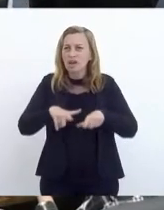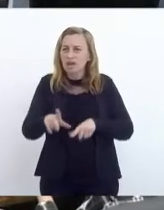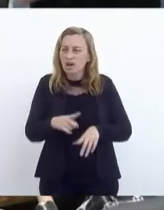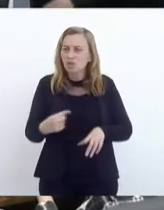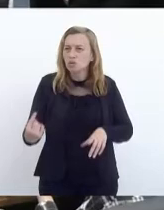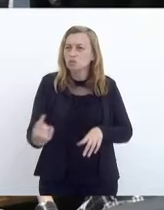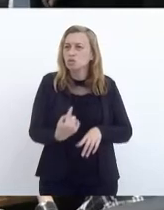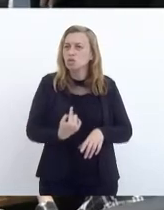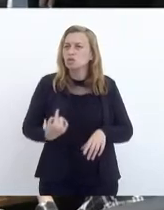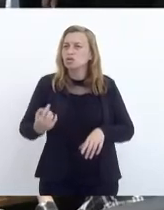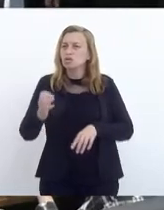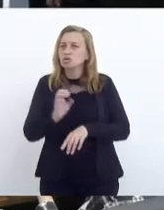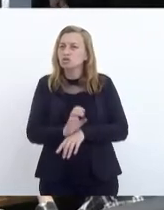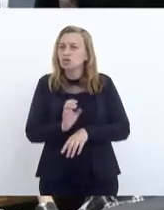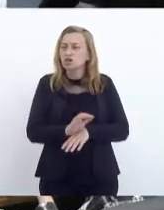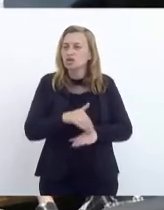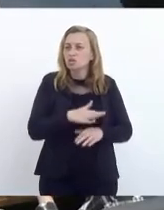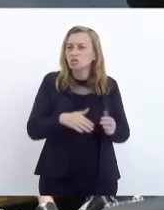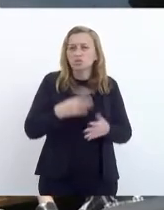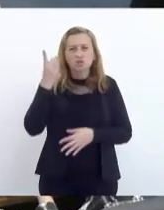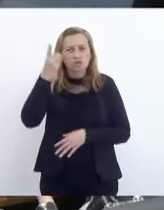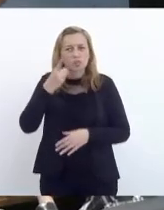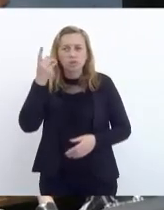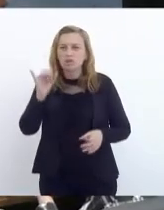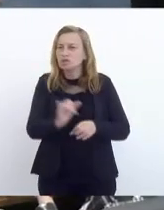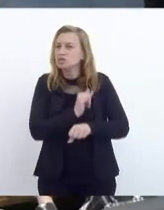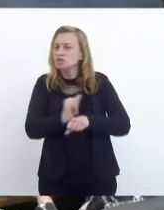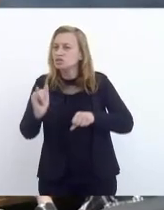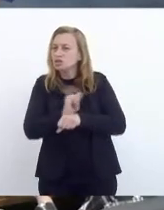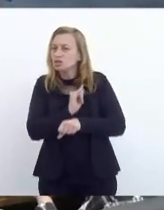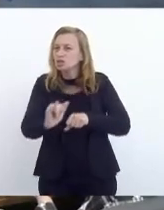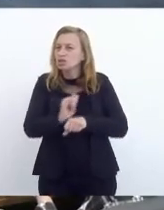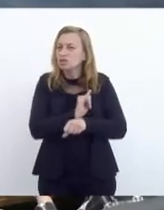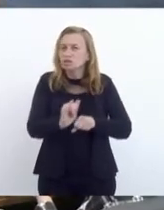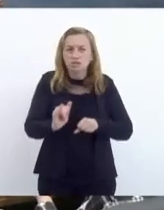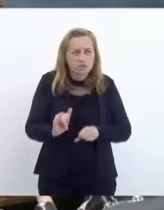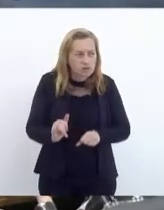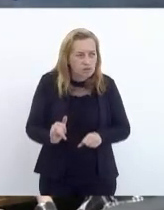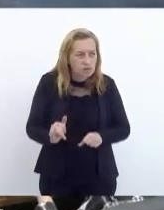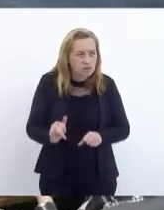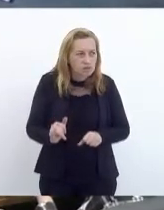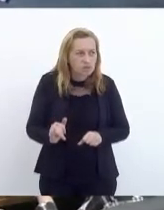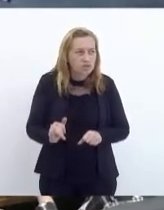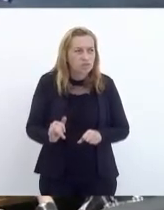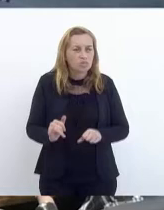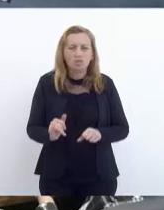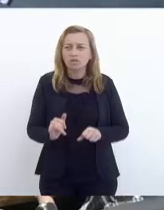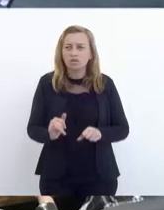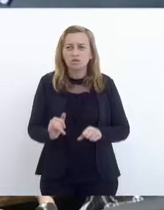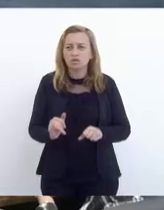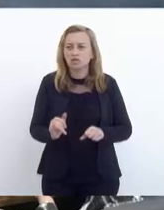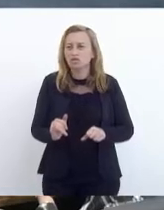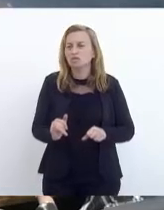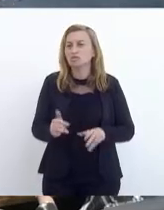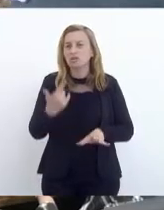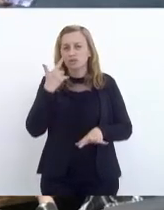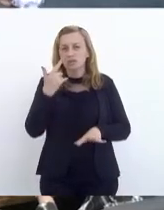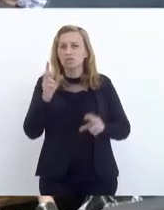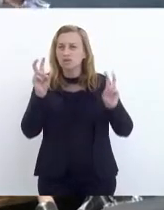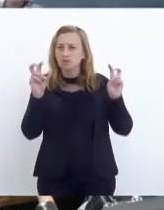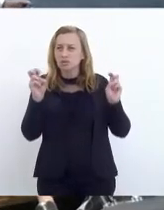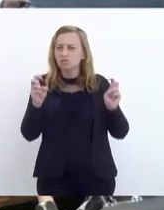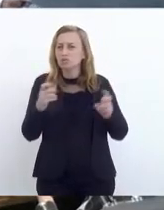caso, parlamentares, em termos de elaboração legislativa, exatamente legislações que dê proteção